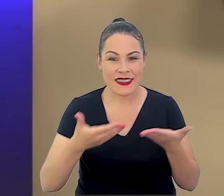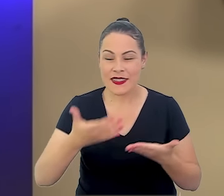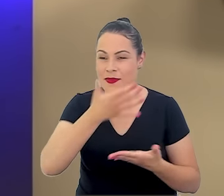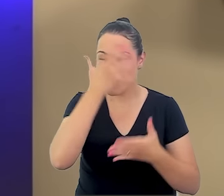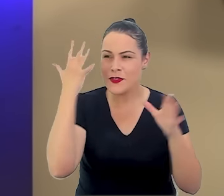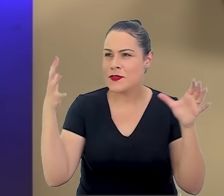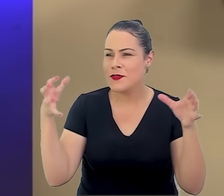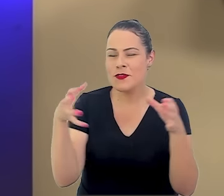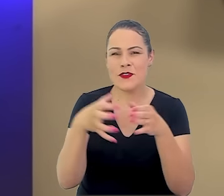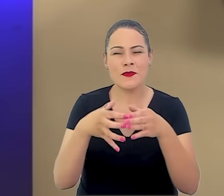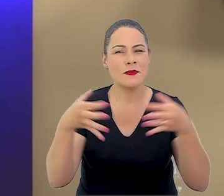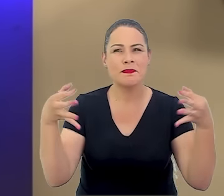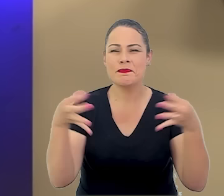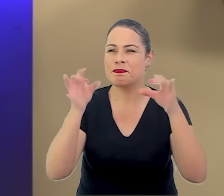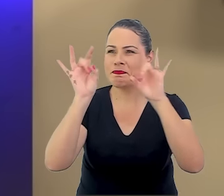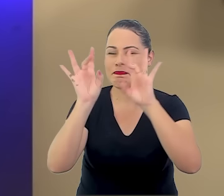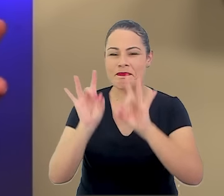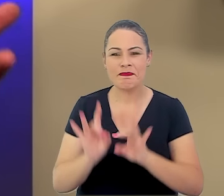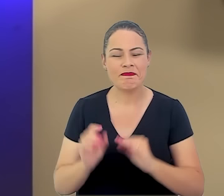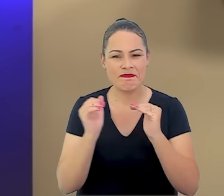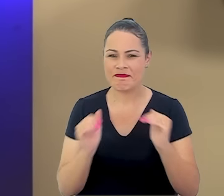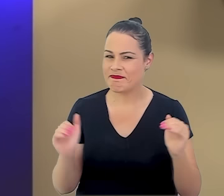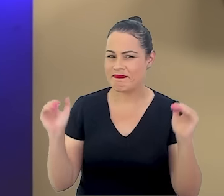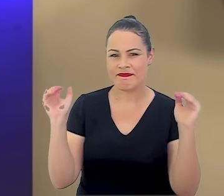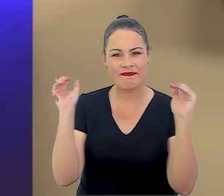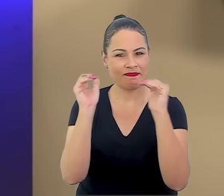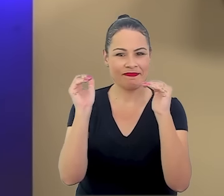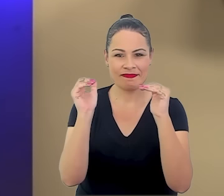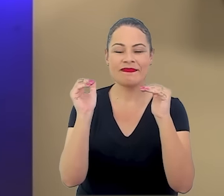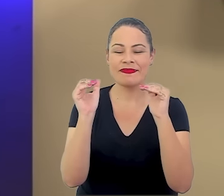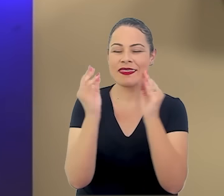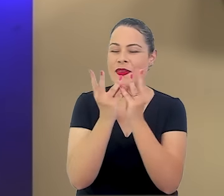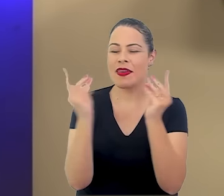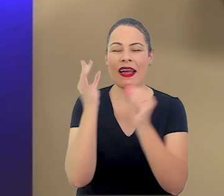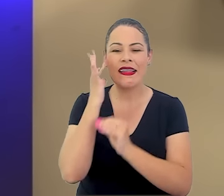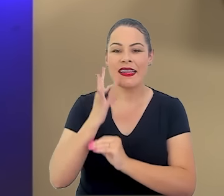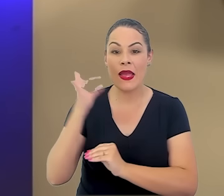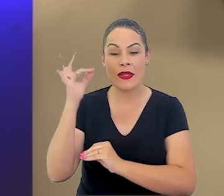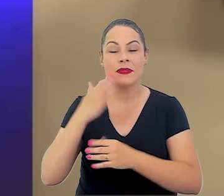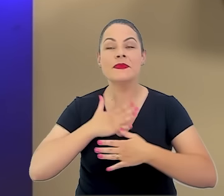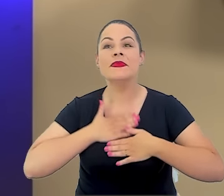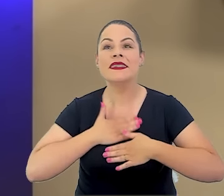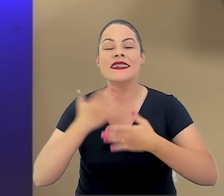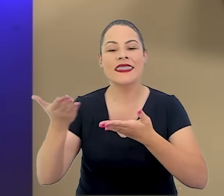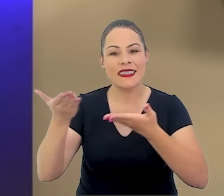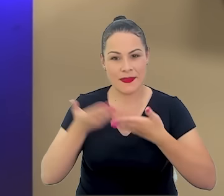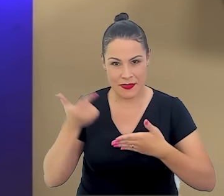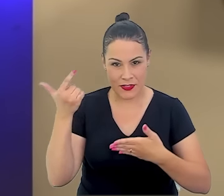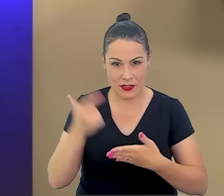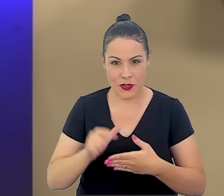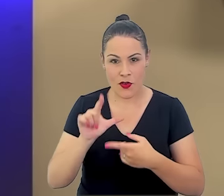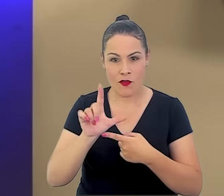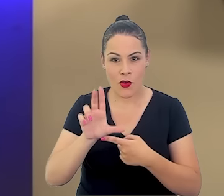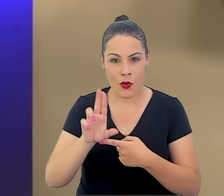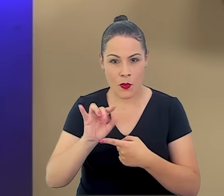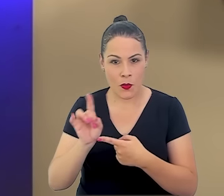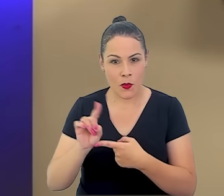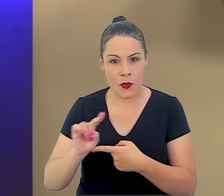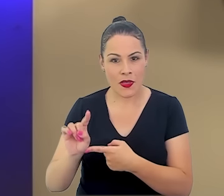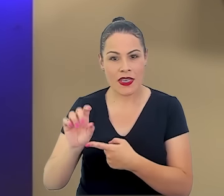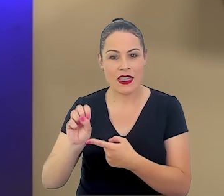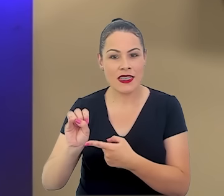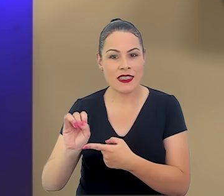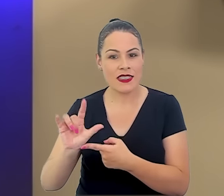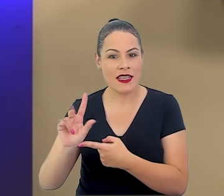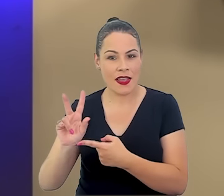muito, muito qualificado. Tenho prazer de receber mais uma vez aqui no Exame o Luiz Auazo Pereira